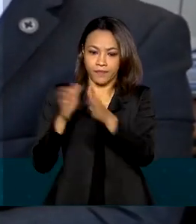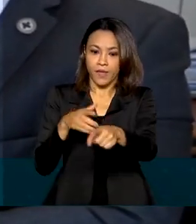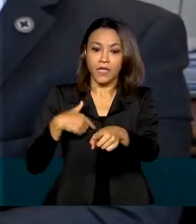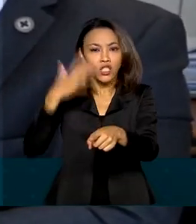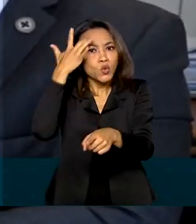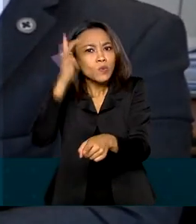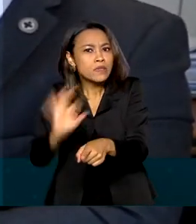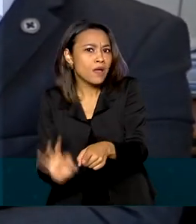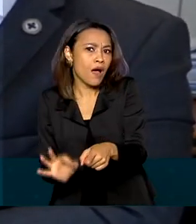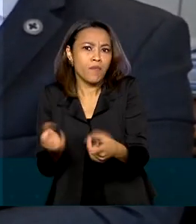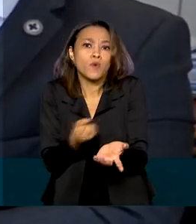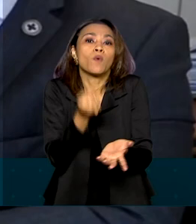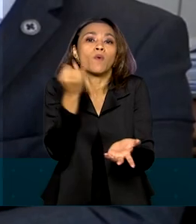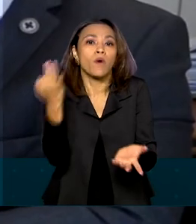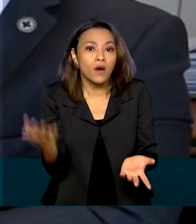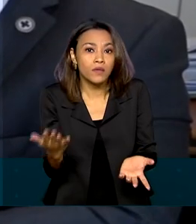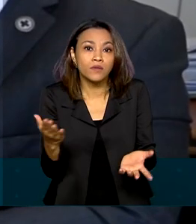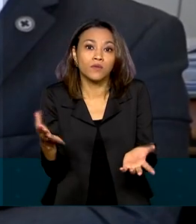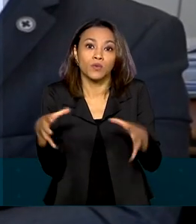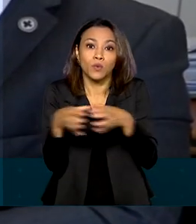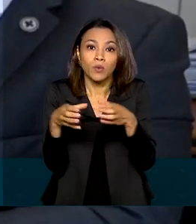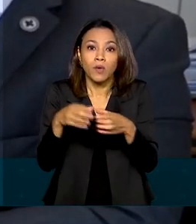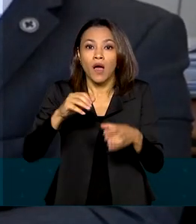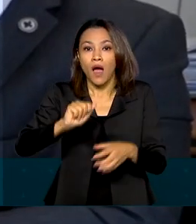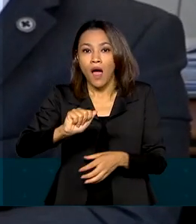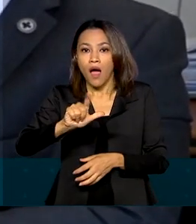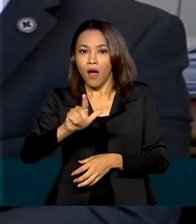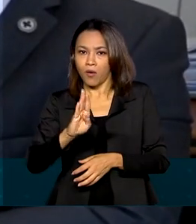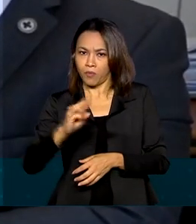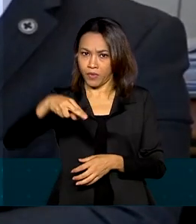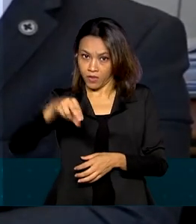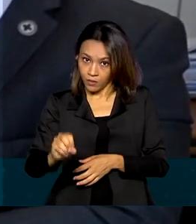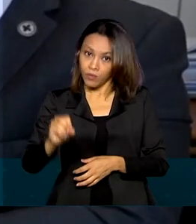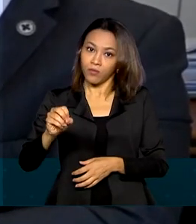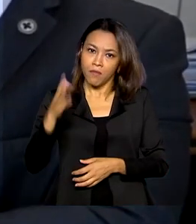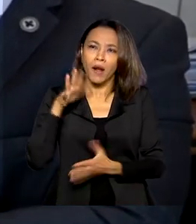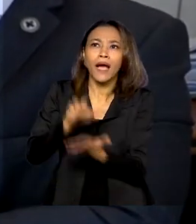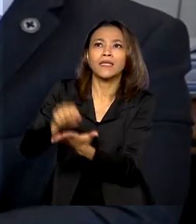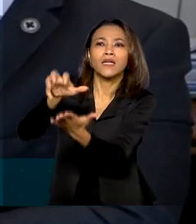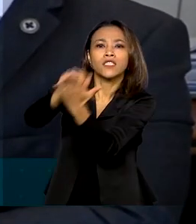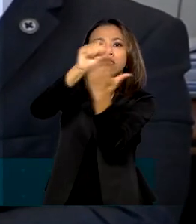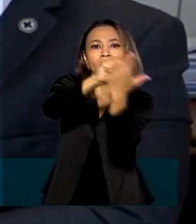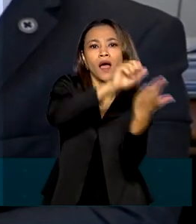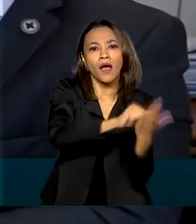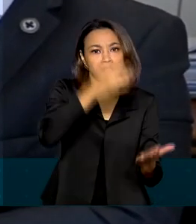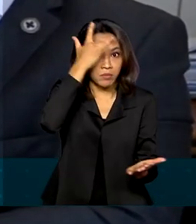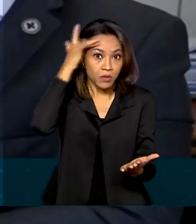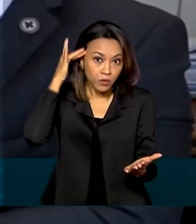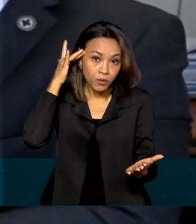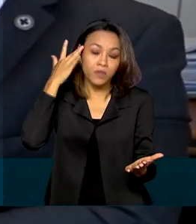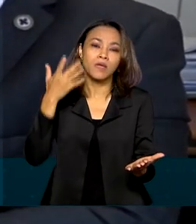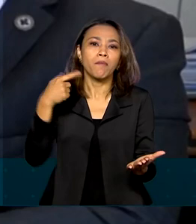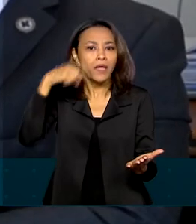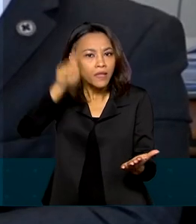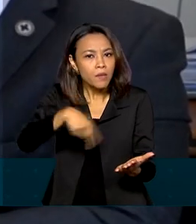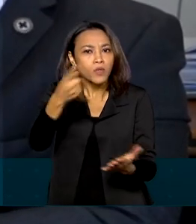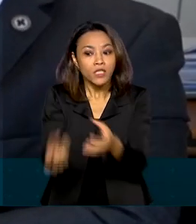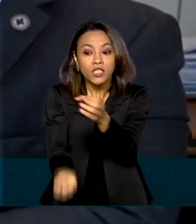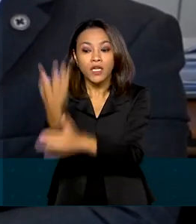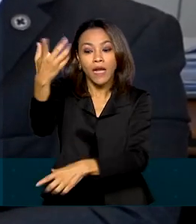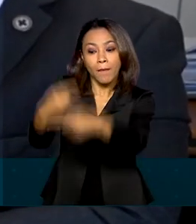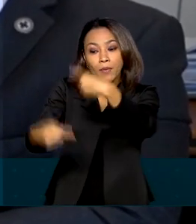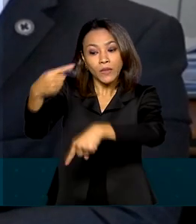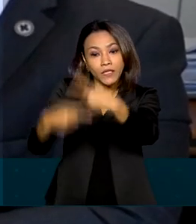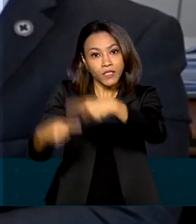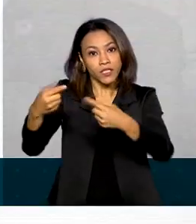gente nem sequer conhece. Então, esse valor é para cadastrar todos os albinos do Brasil e aí, com isso, nós faremos políticas